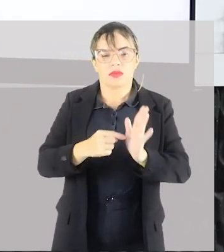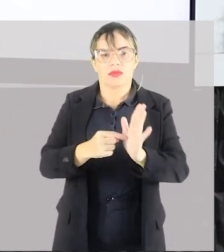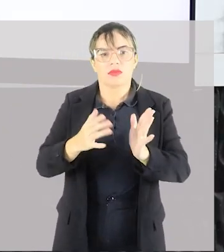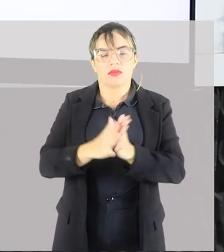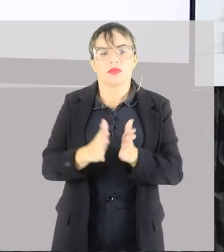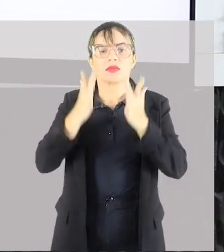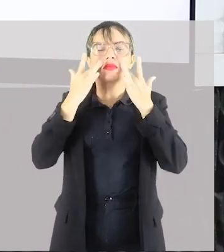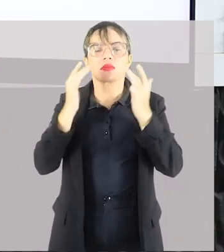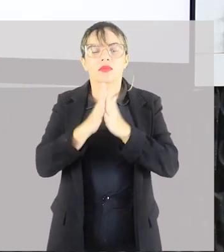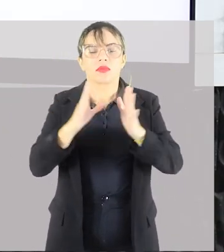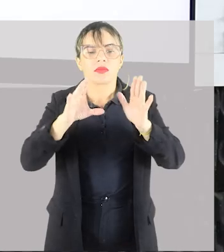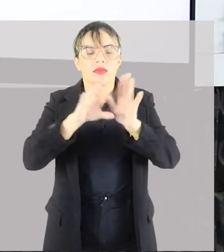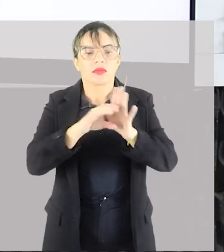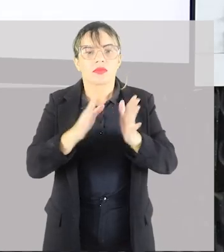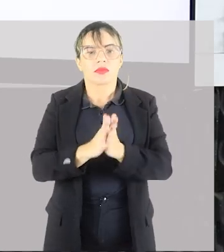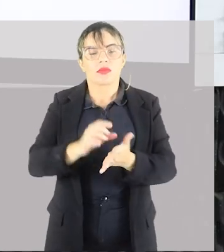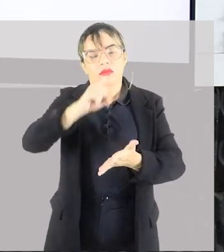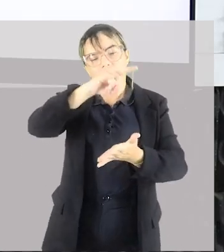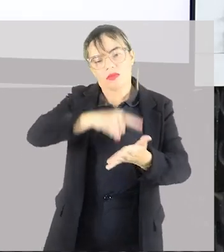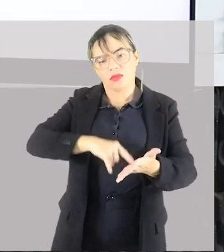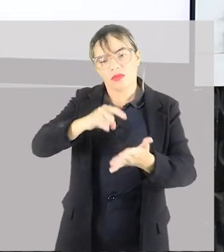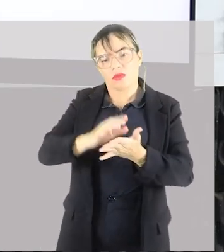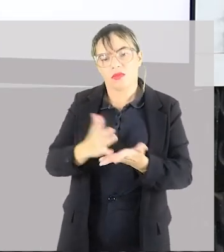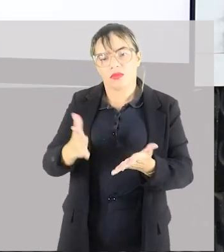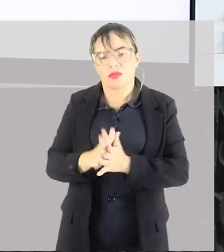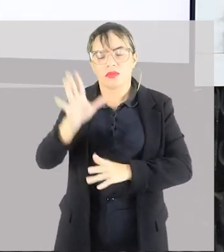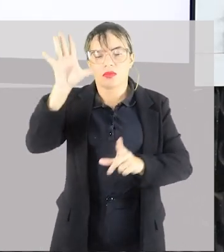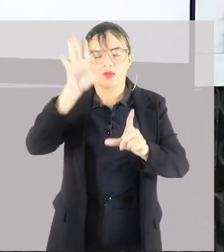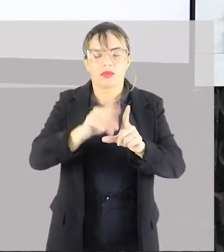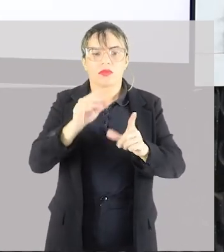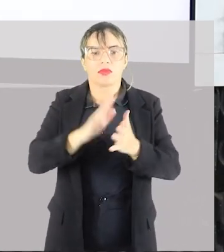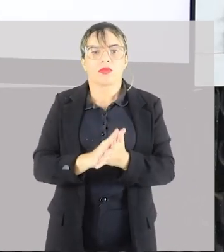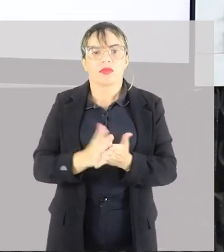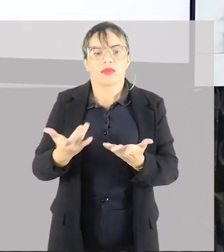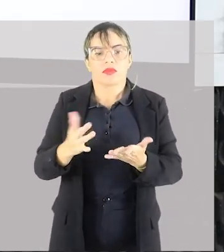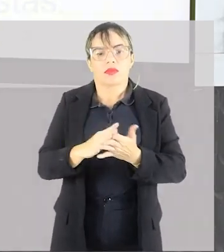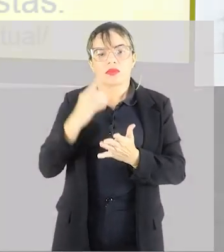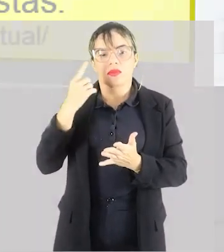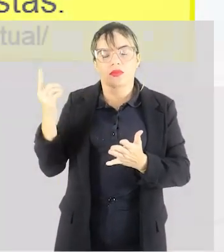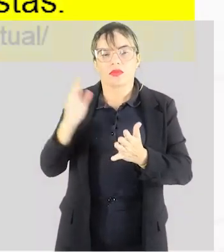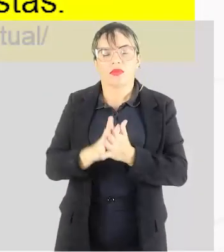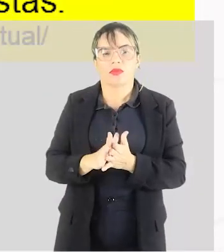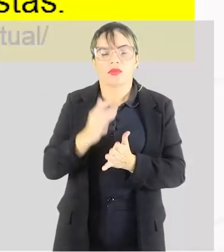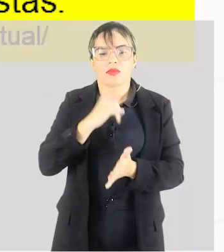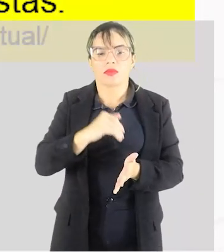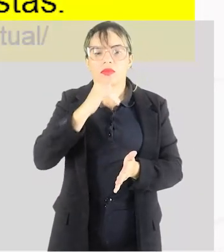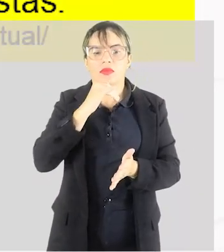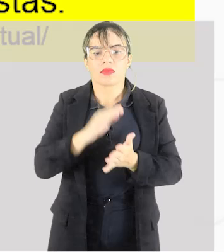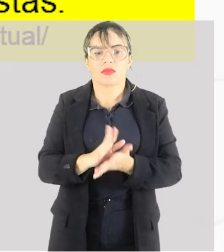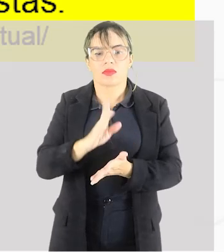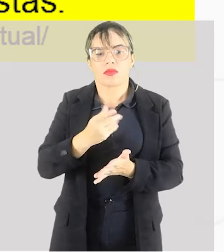conceitual, ela está em documentos gráficos, ou fotos, ou vídeos. Exemplo, a Baba Antropofágica de Lygia